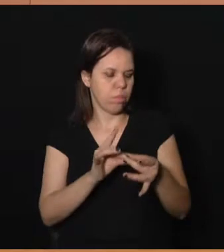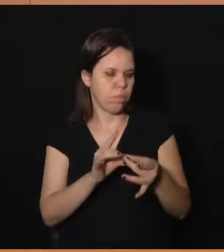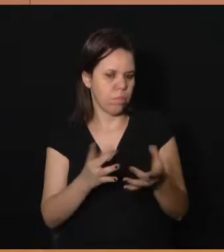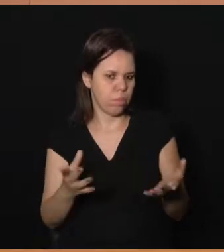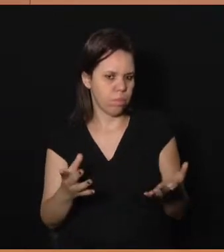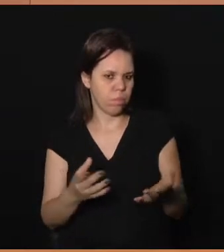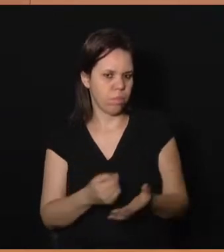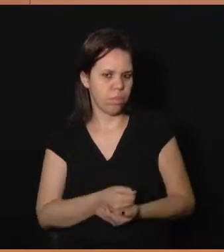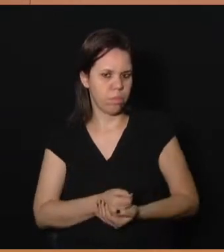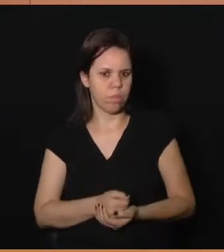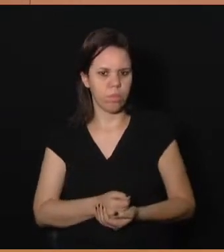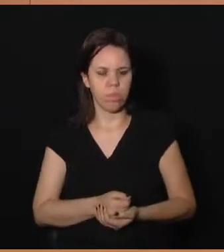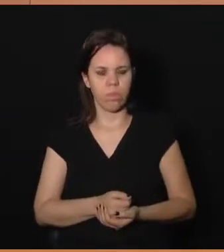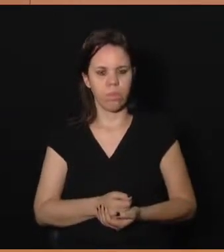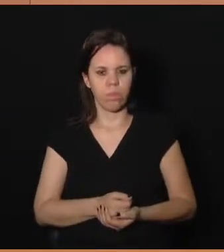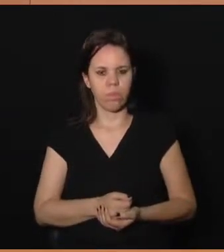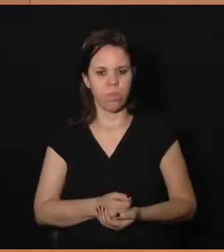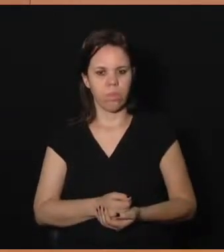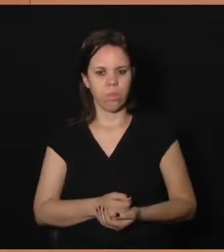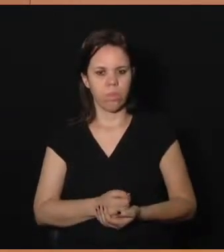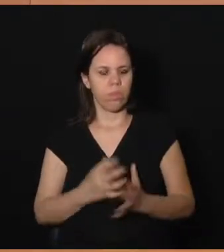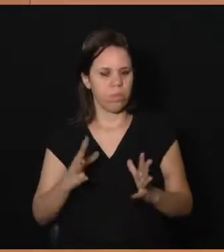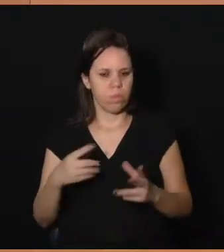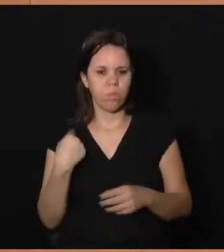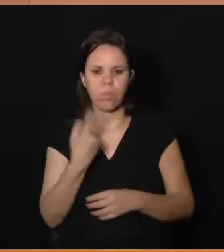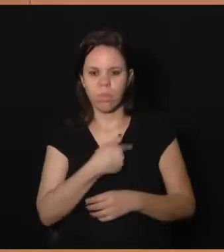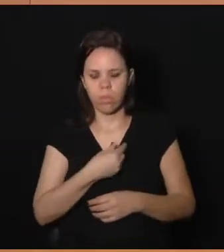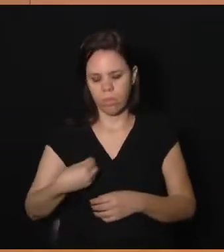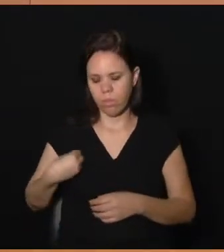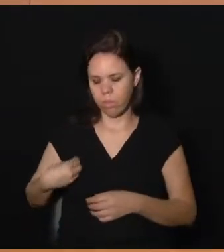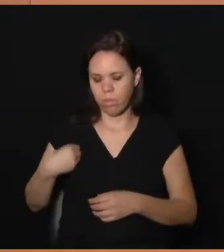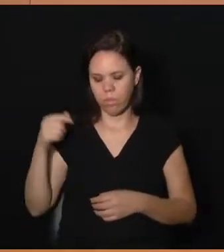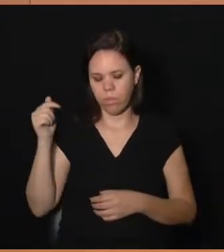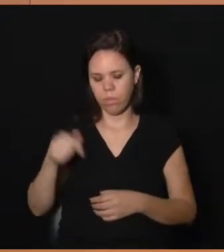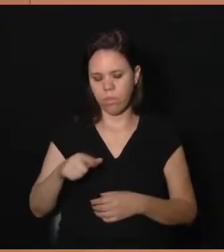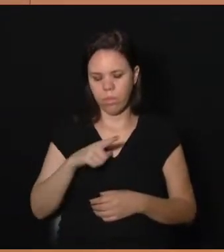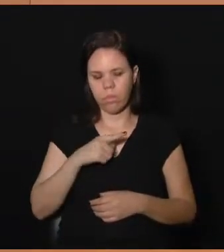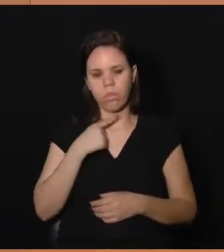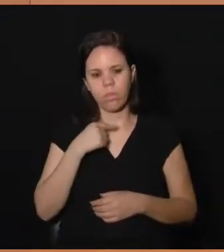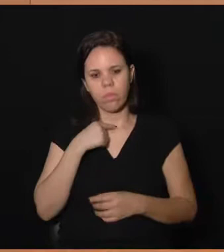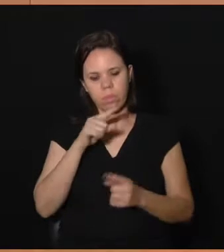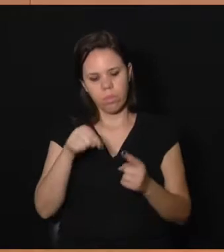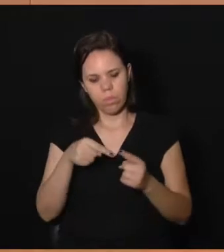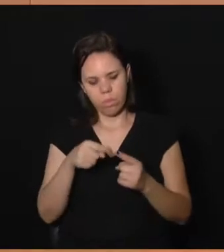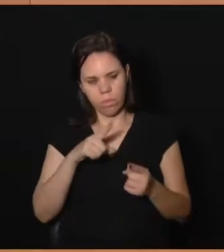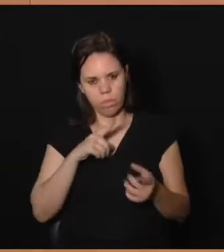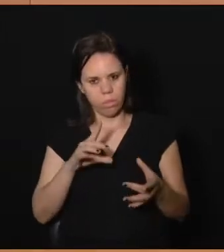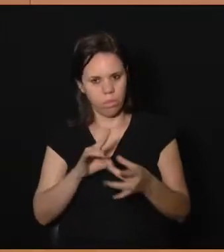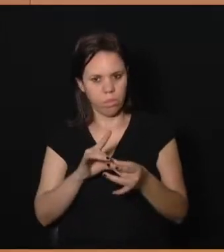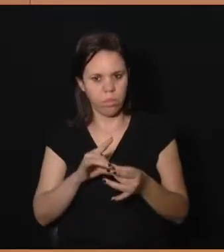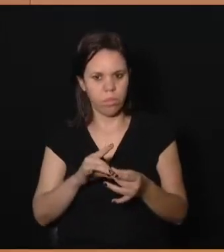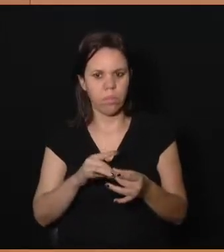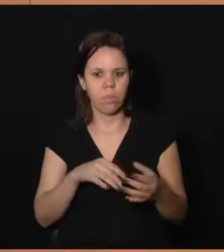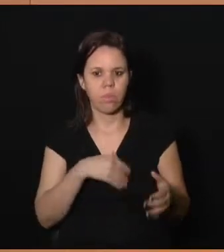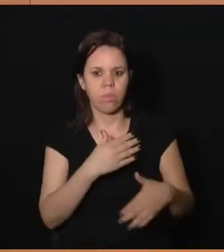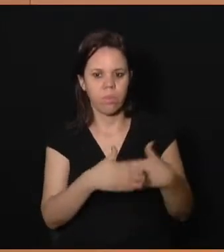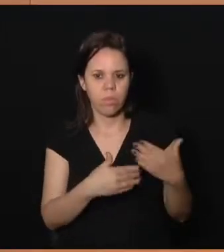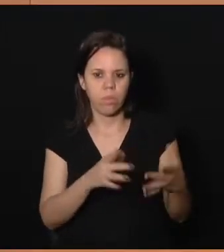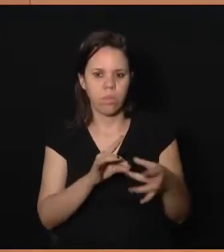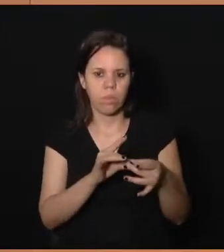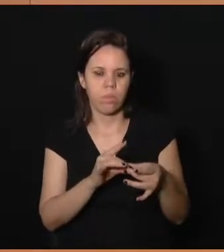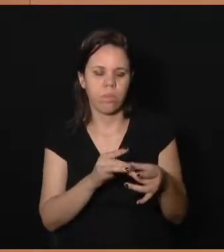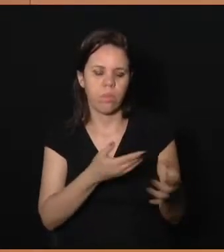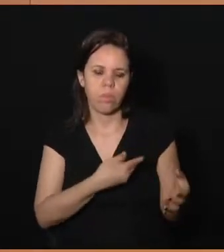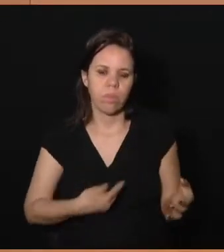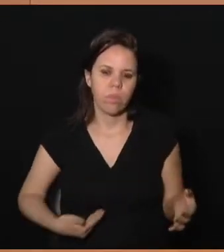esse intuito. Então, assim, todos nós estamos aqui exatamente com esse intuito, né, de ter a parceria com o